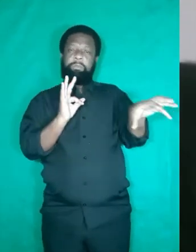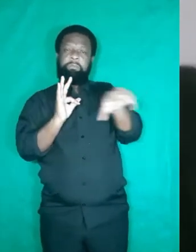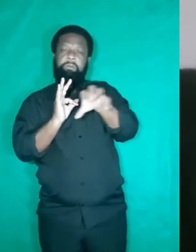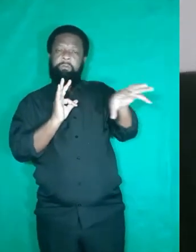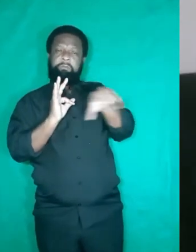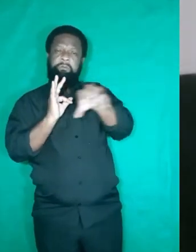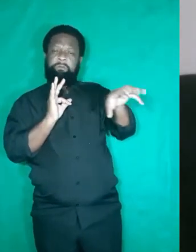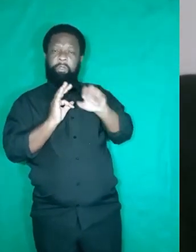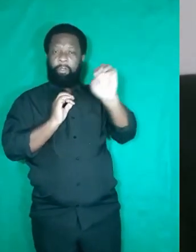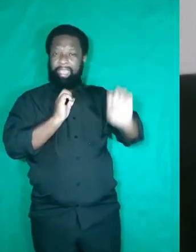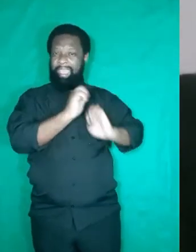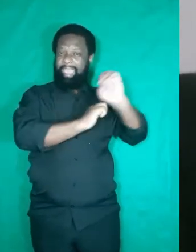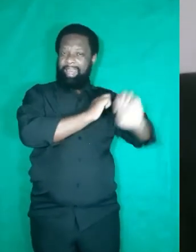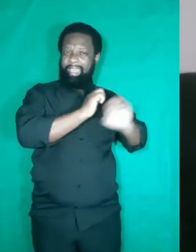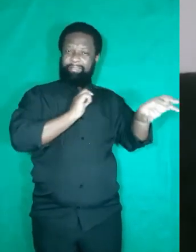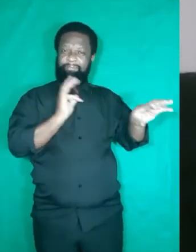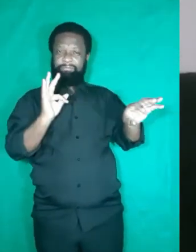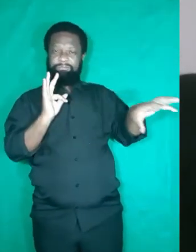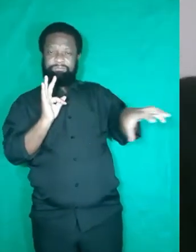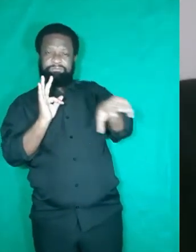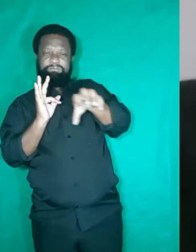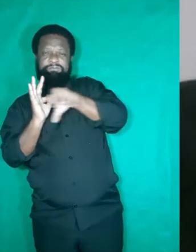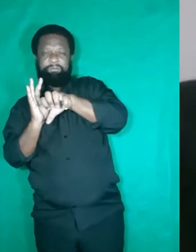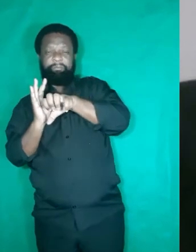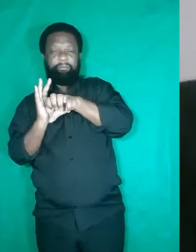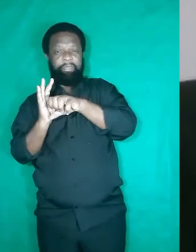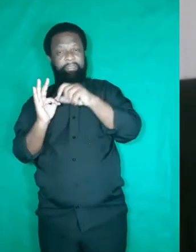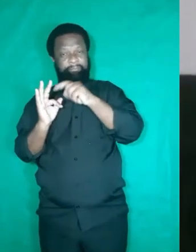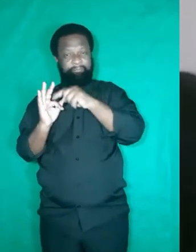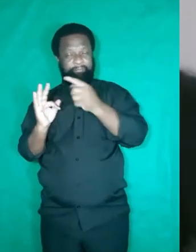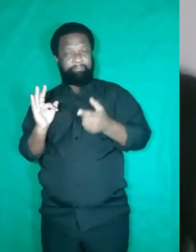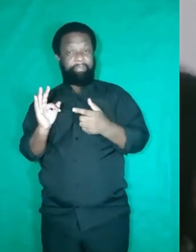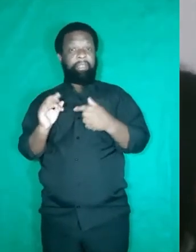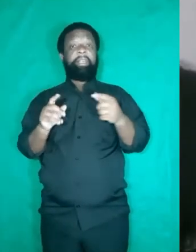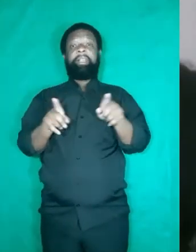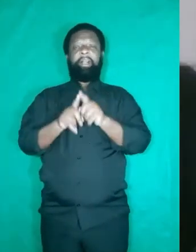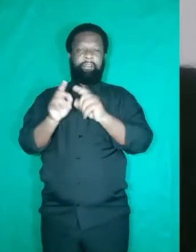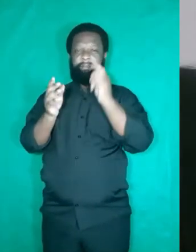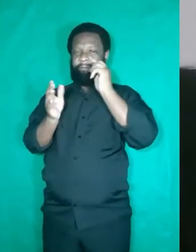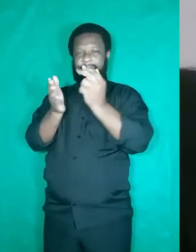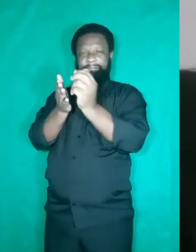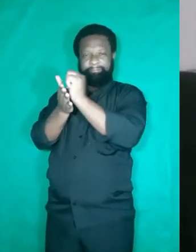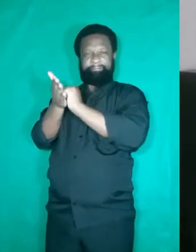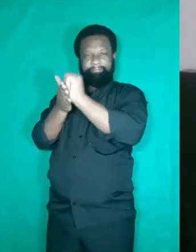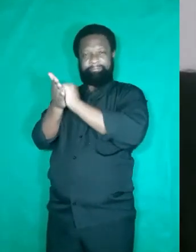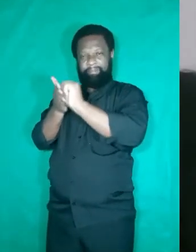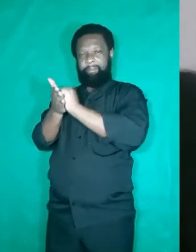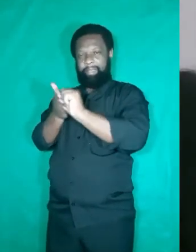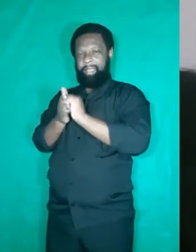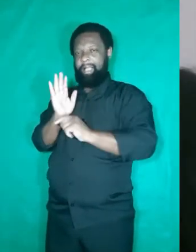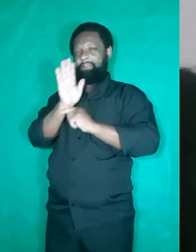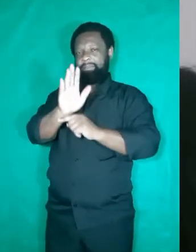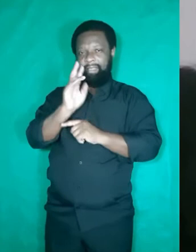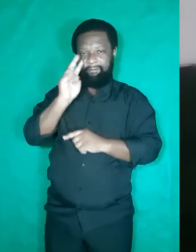elétrons, né, em direção a ele. Eu vou apagar aqui para poder observar